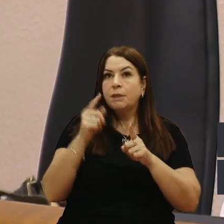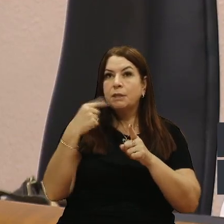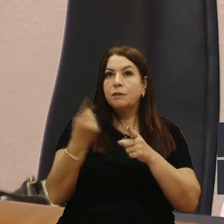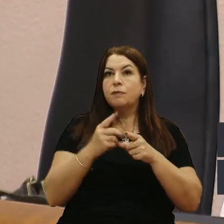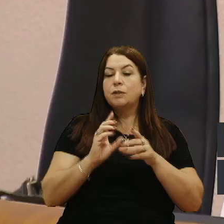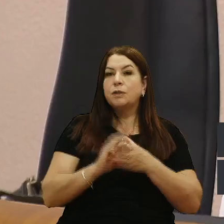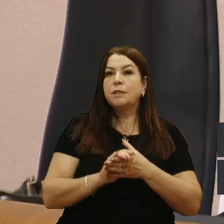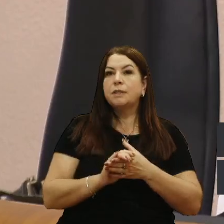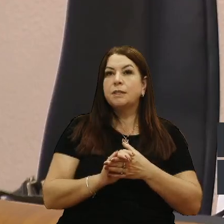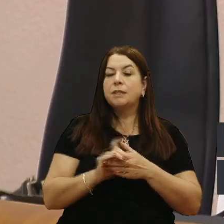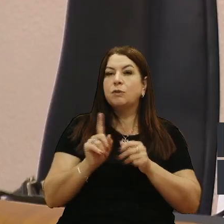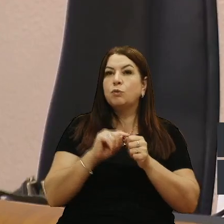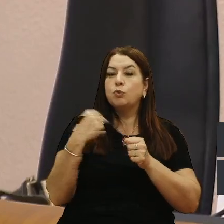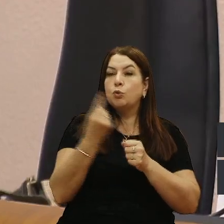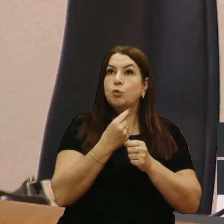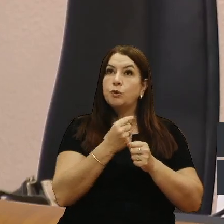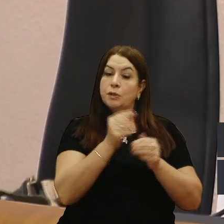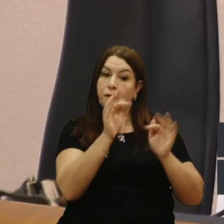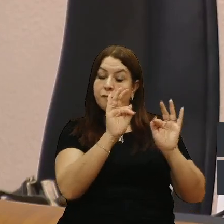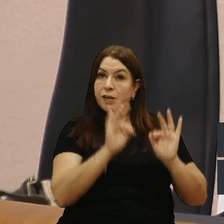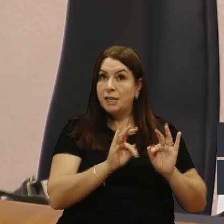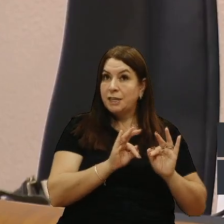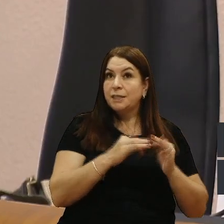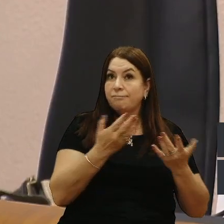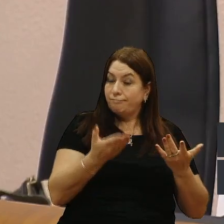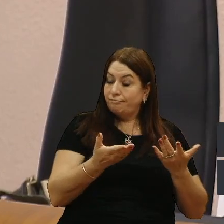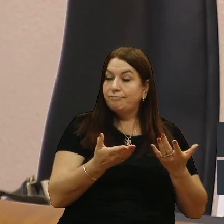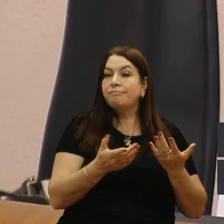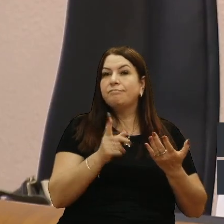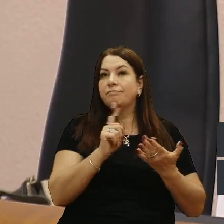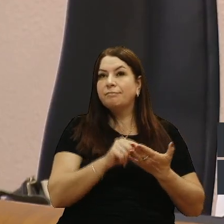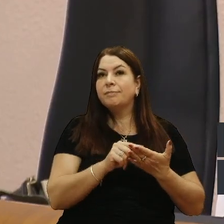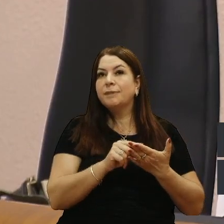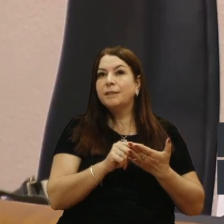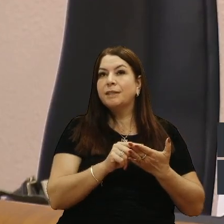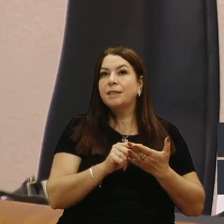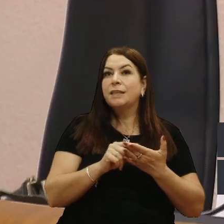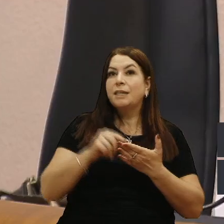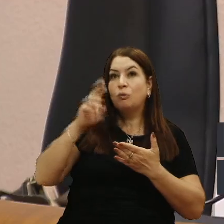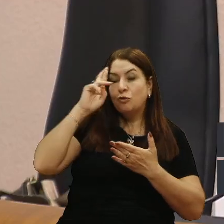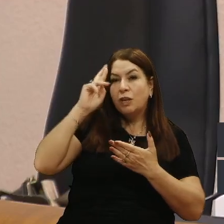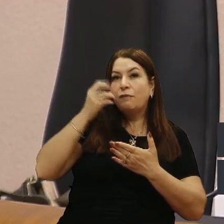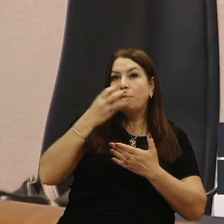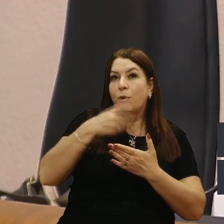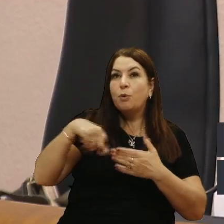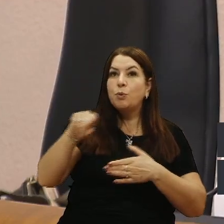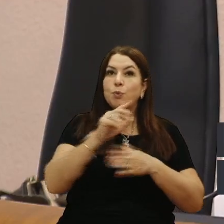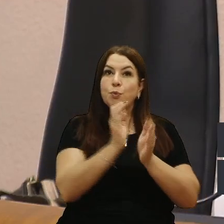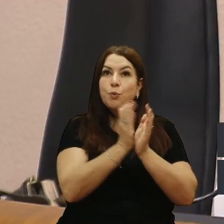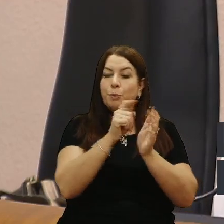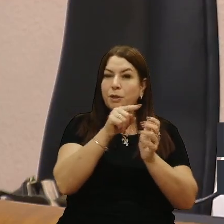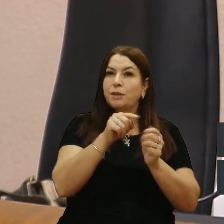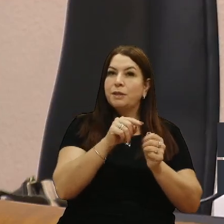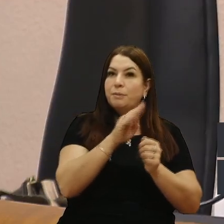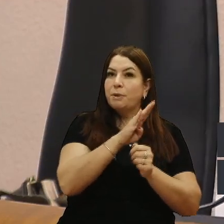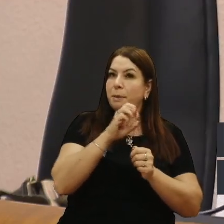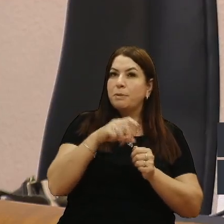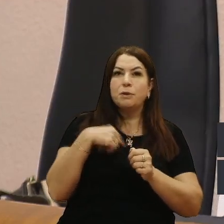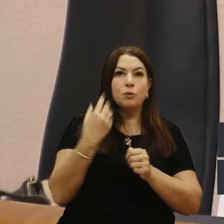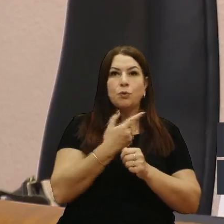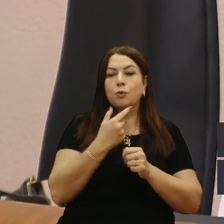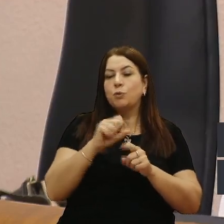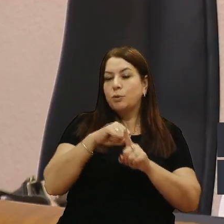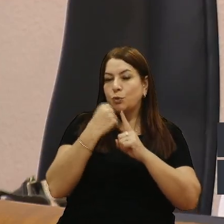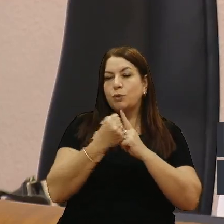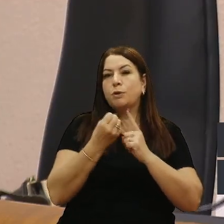tropa está contente, né, vereador Becker, é porque o comando é bom, né? E a tropa está bem contente com ele ali. E também a sociedade,